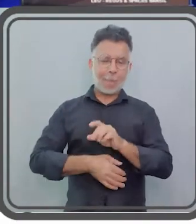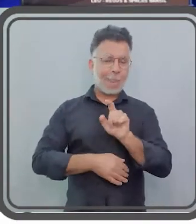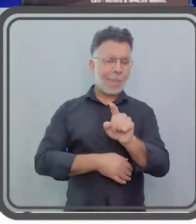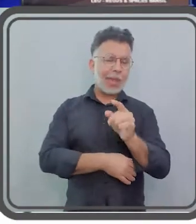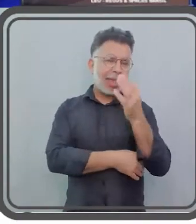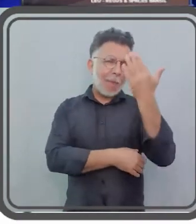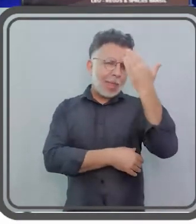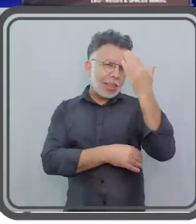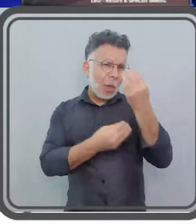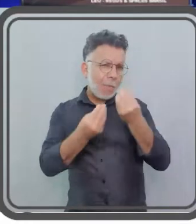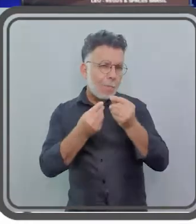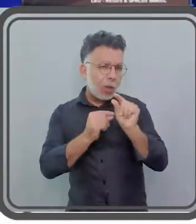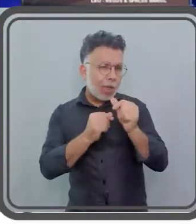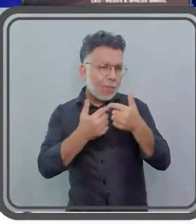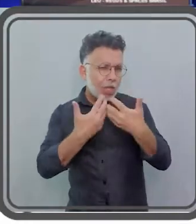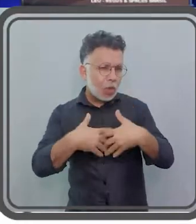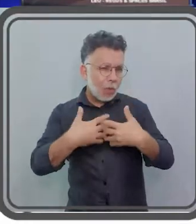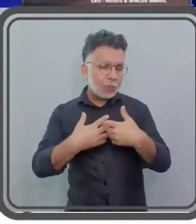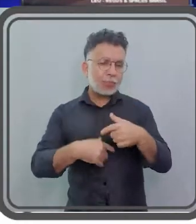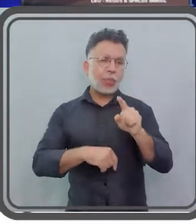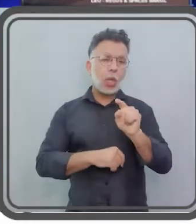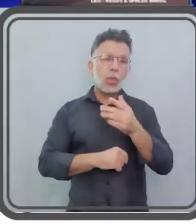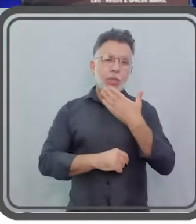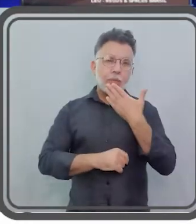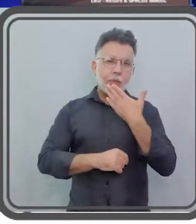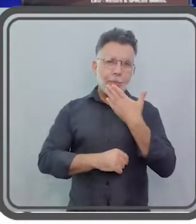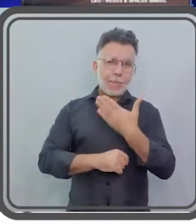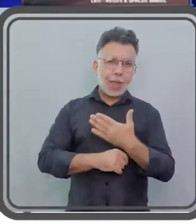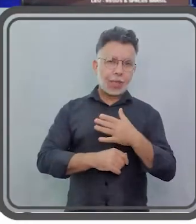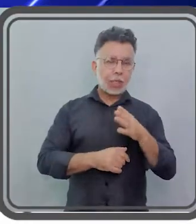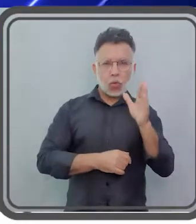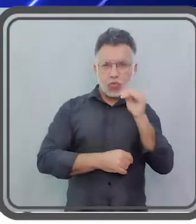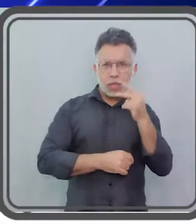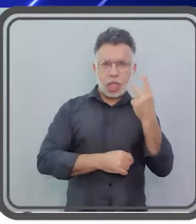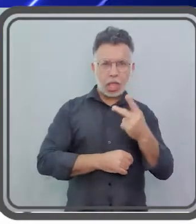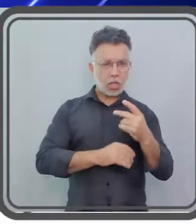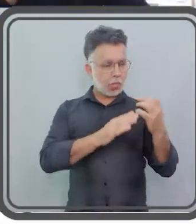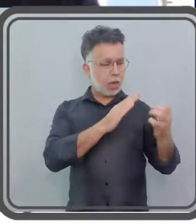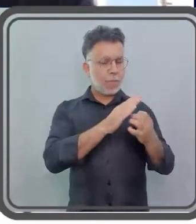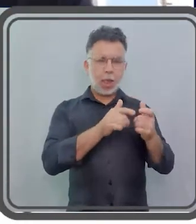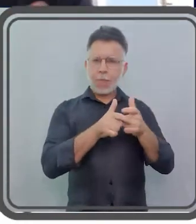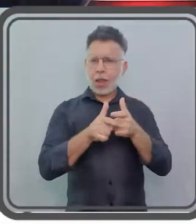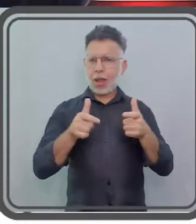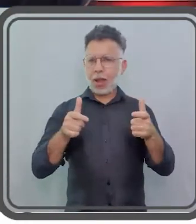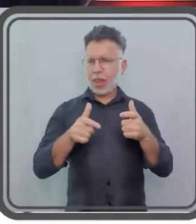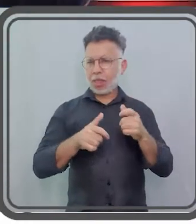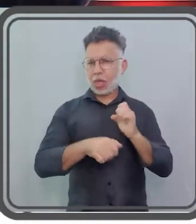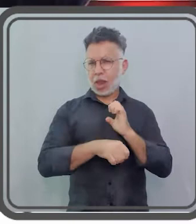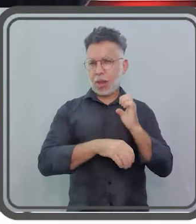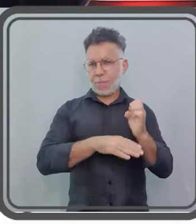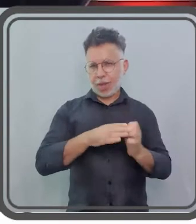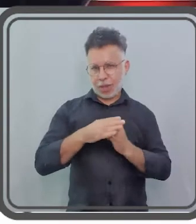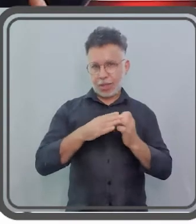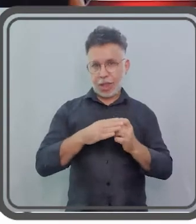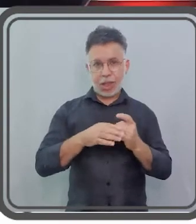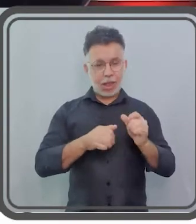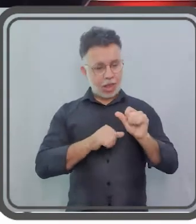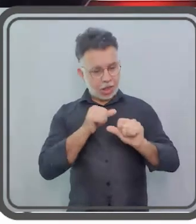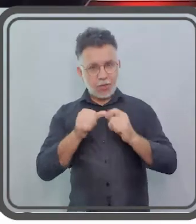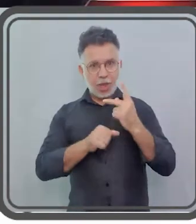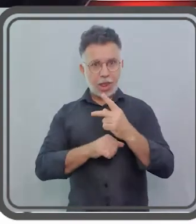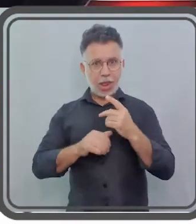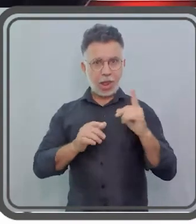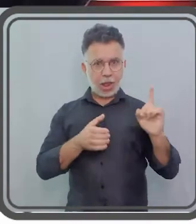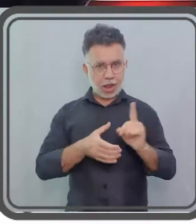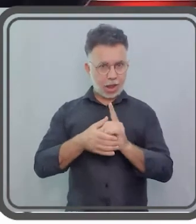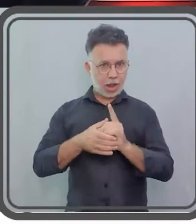o funcionamento. Então, quando a gente pega os funcionários de uma empresa, uma grande empresa, que vira cliente de vocês, os funcionários passam